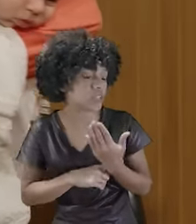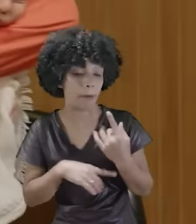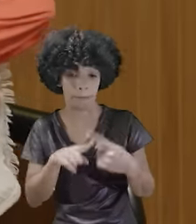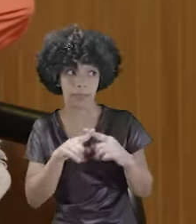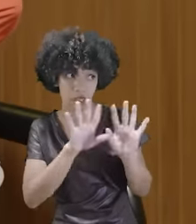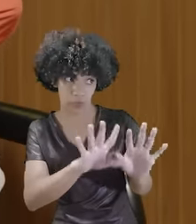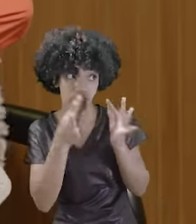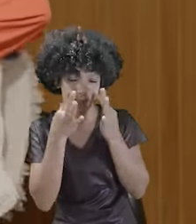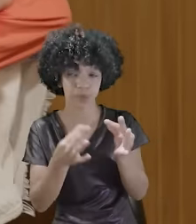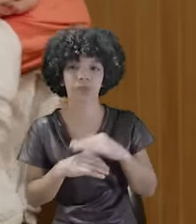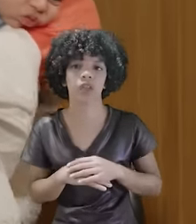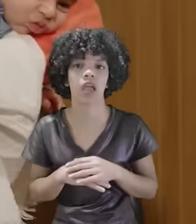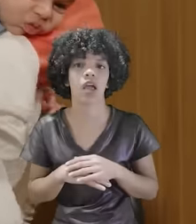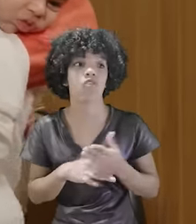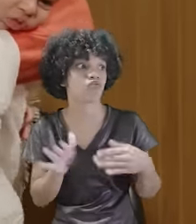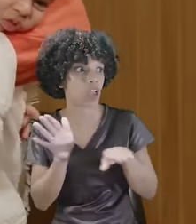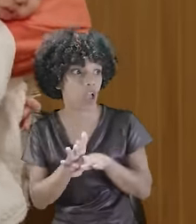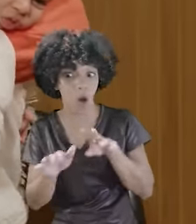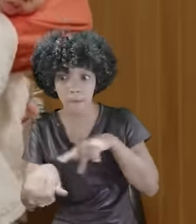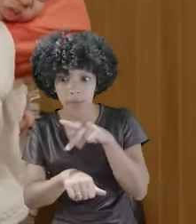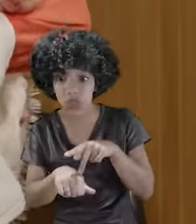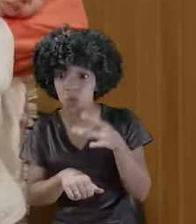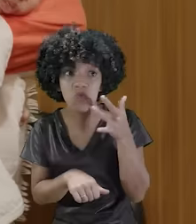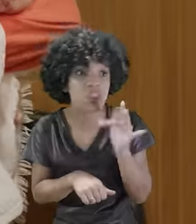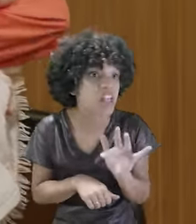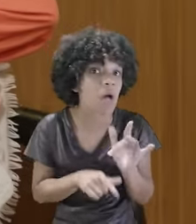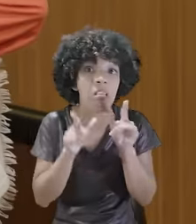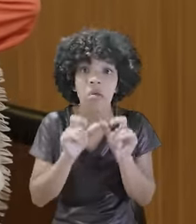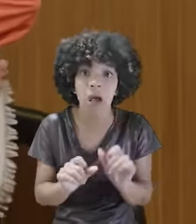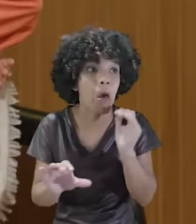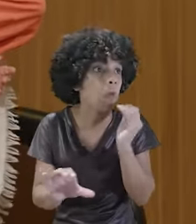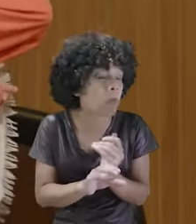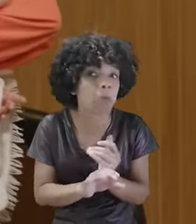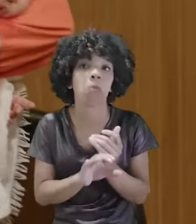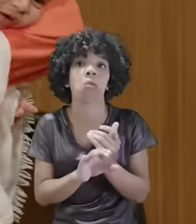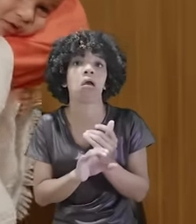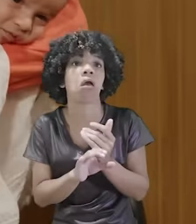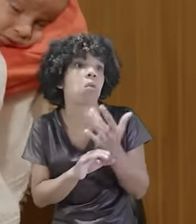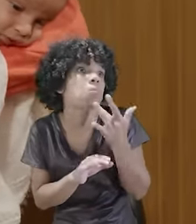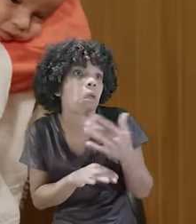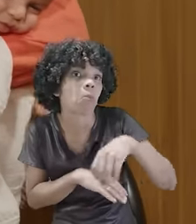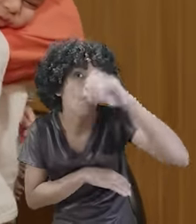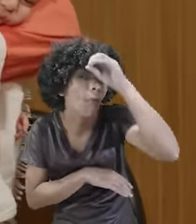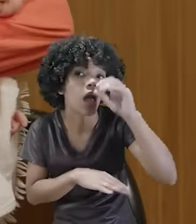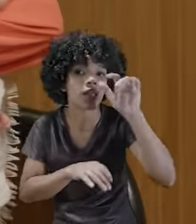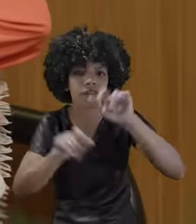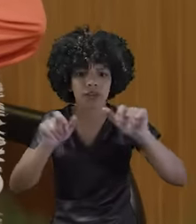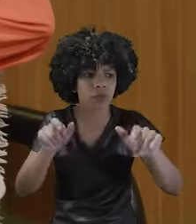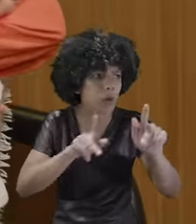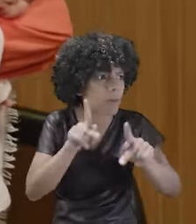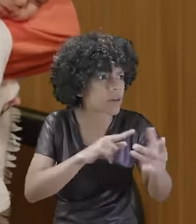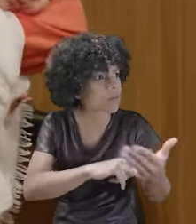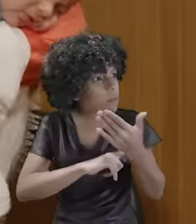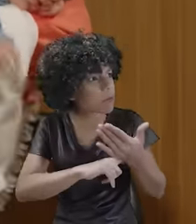porque olha você chega num país você não conhece quem não sabe nada e as pessoas ajuda a você e essa é uma coisa bem grande para